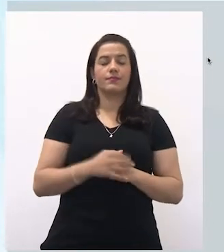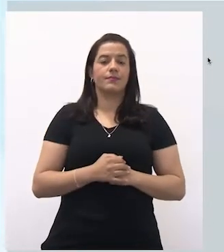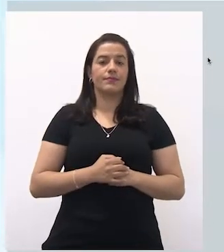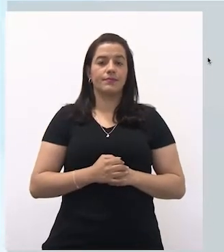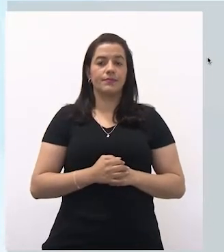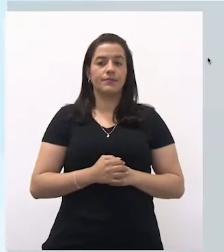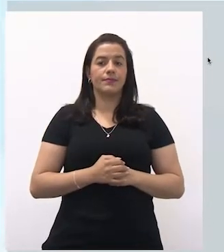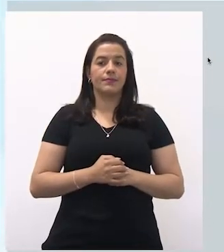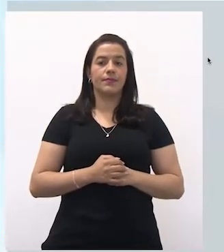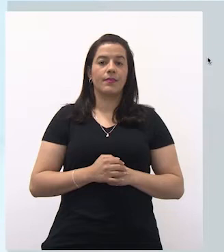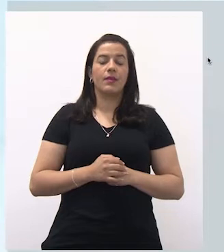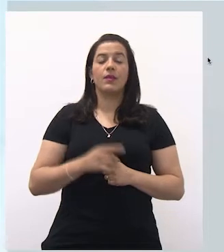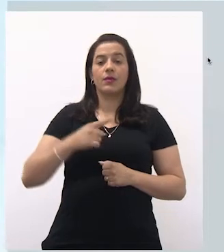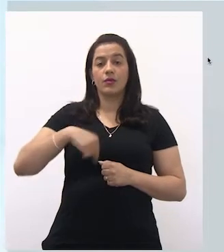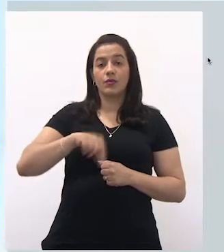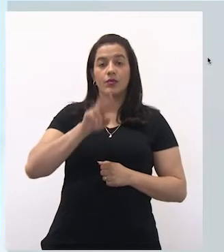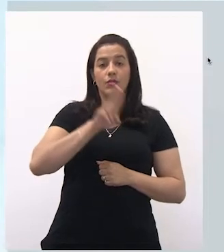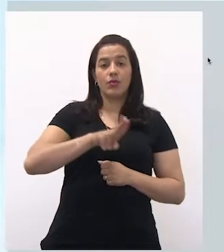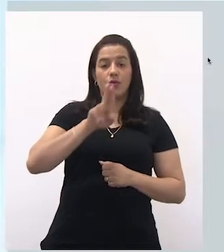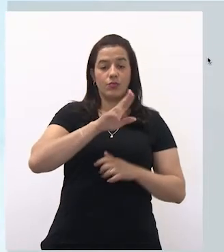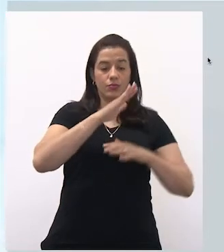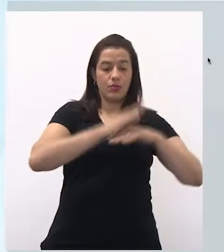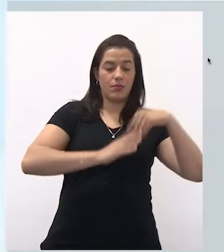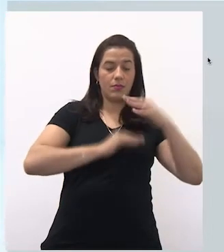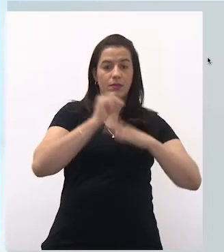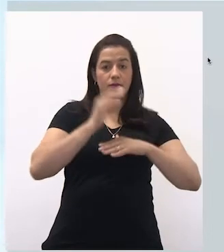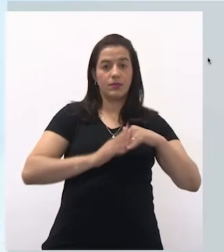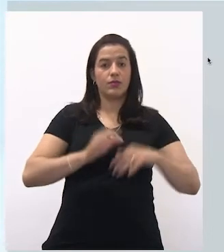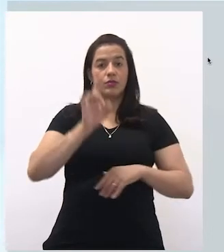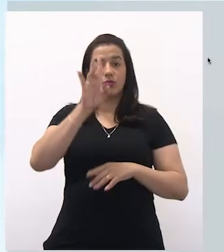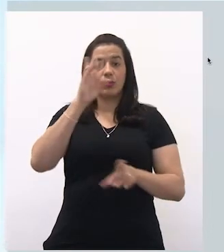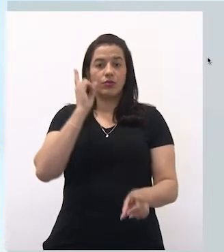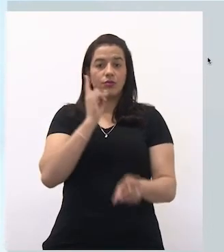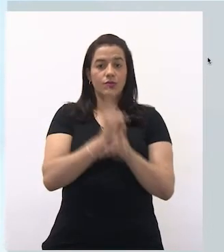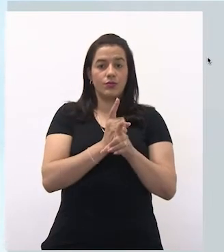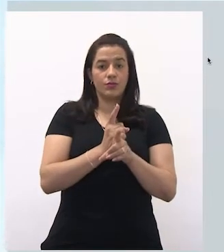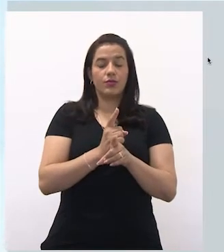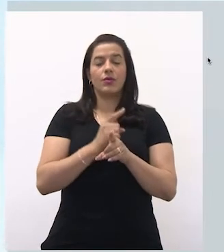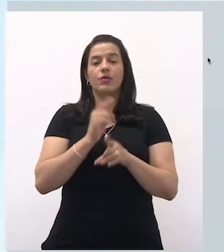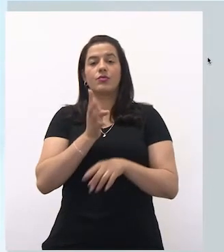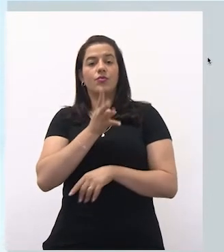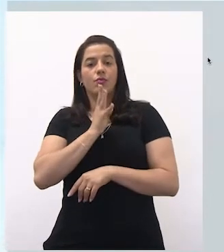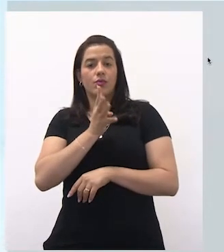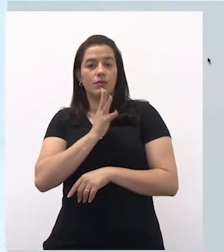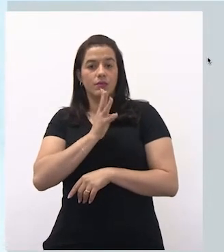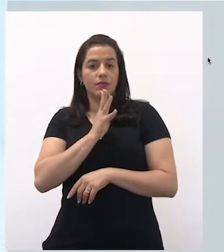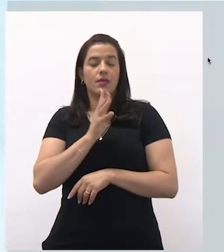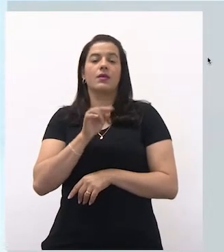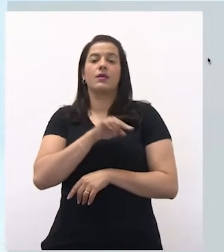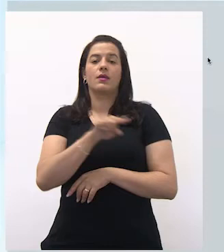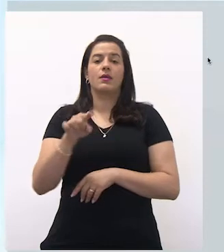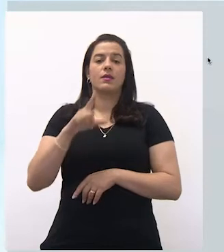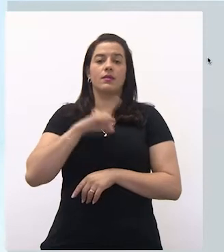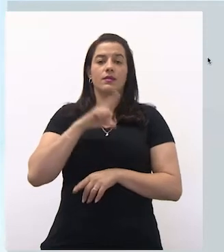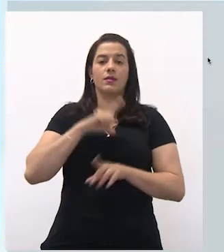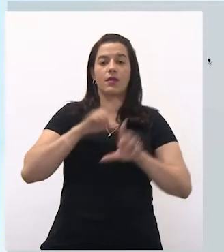Enquanto eu uso uma habilidade apenas no nível de identificar, de reconhecer, ela está no